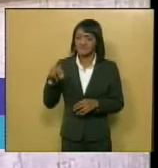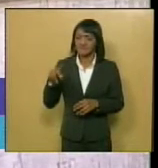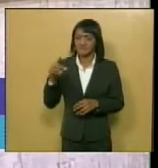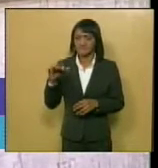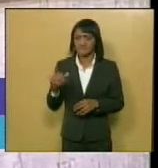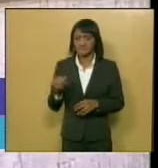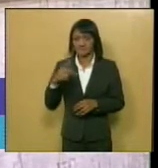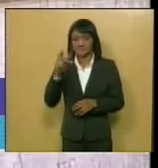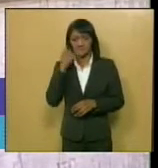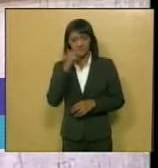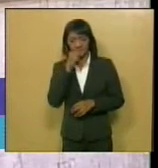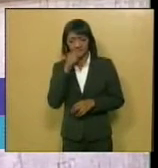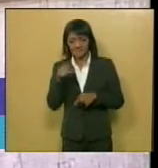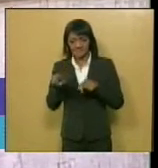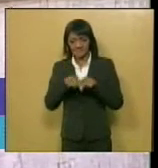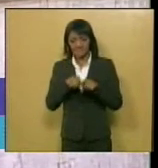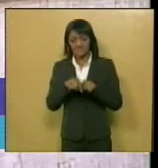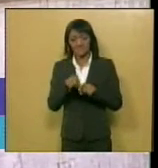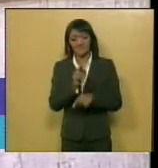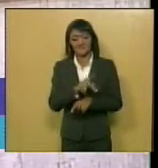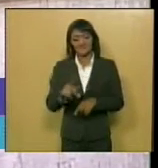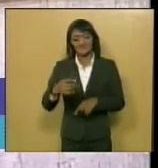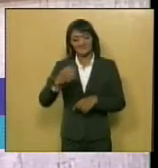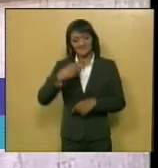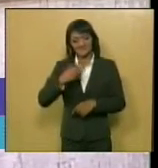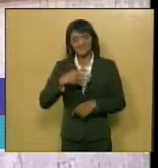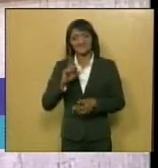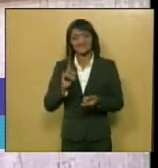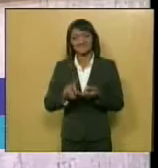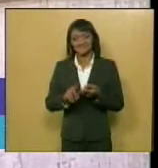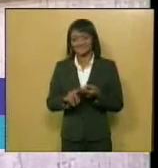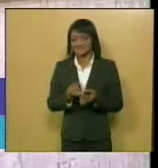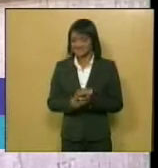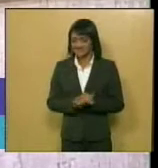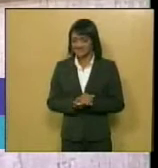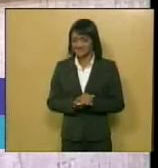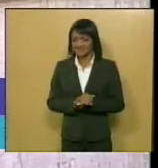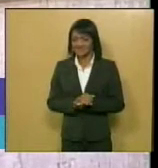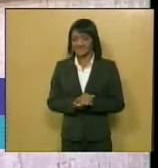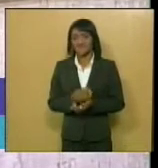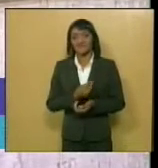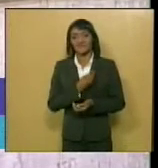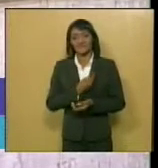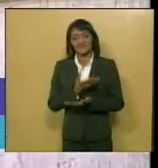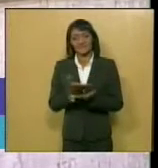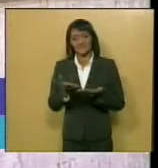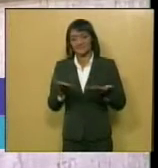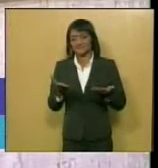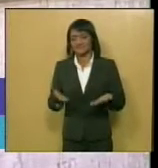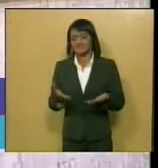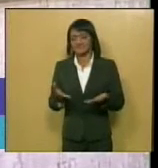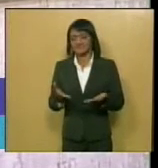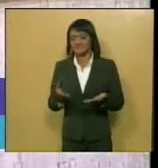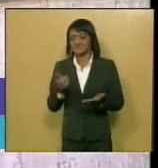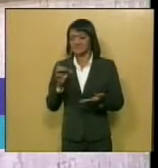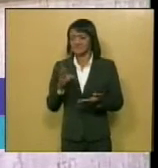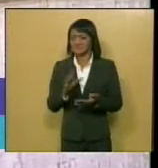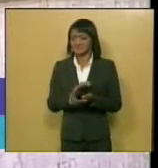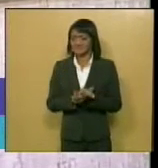né? Ela foi minha professora, Maria Braga, que também aqui sua irmã presente. Obrigado pela presença. Só me dava nota